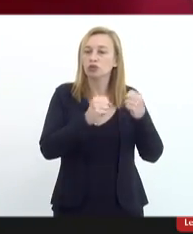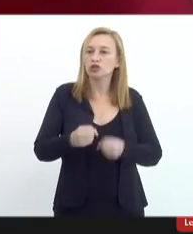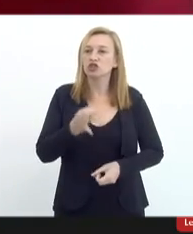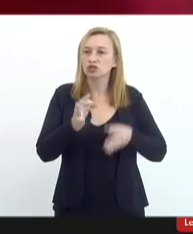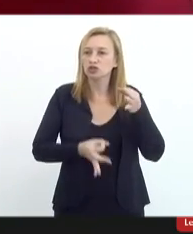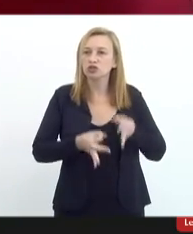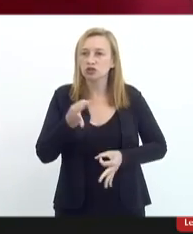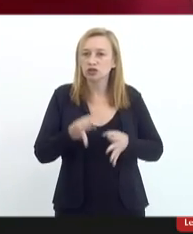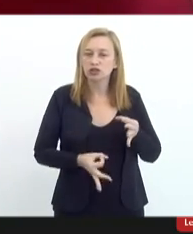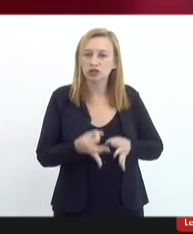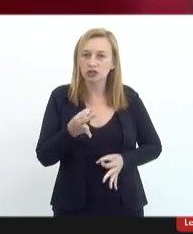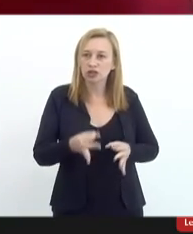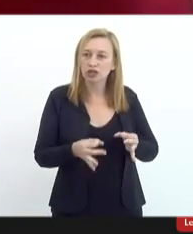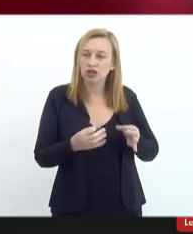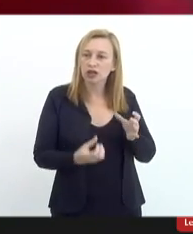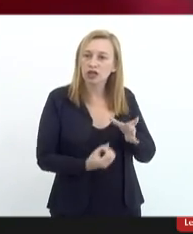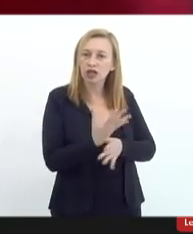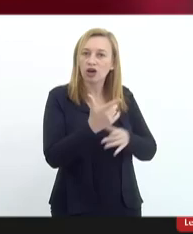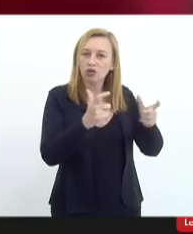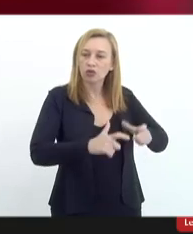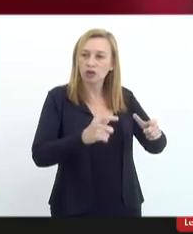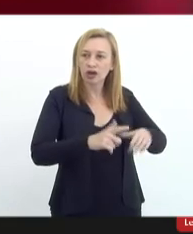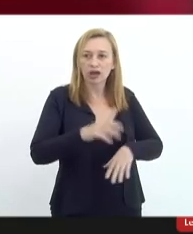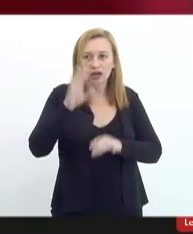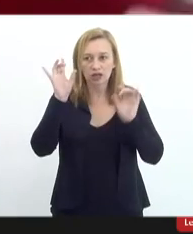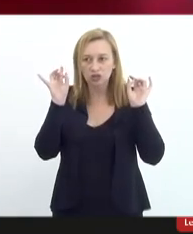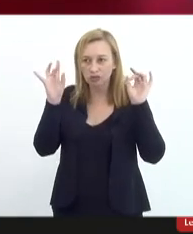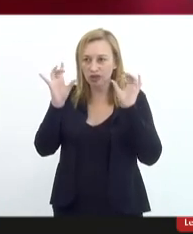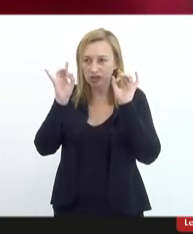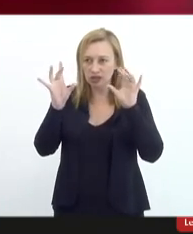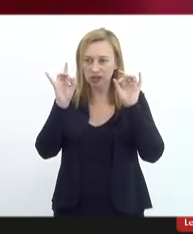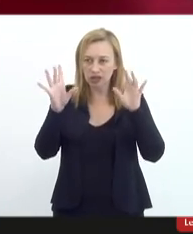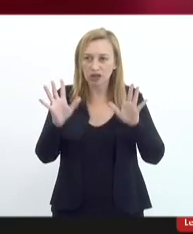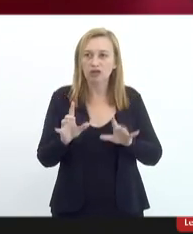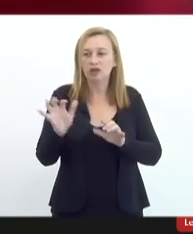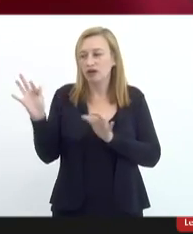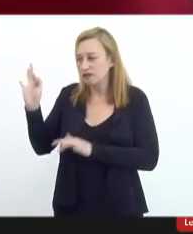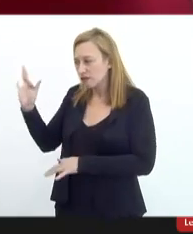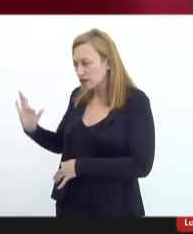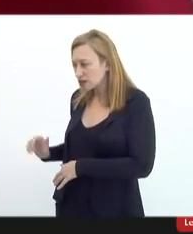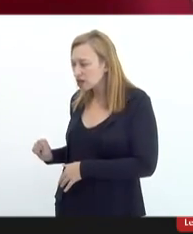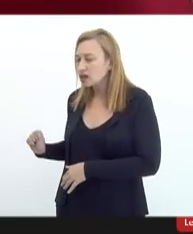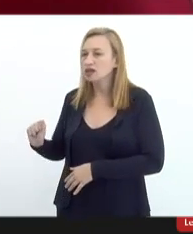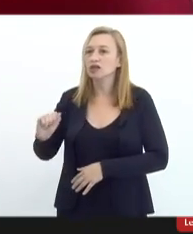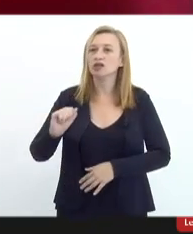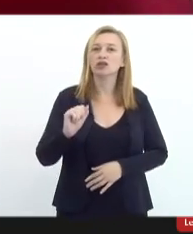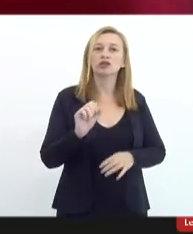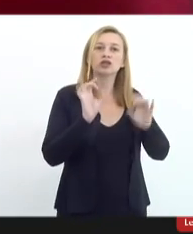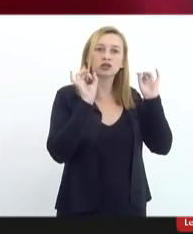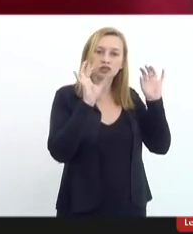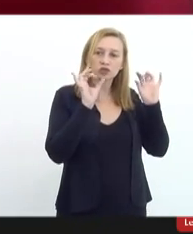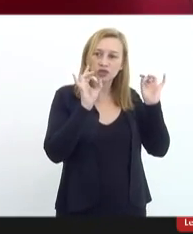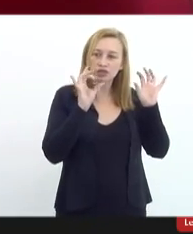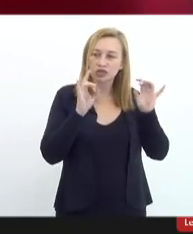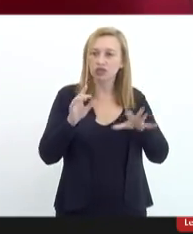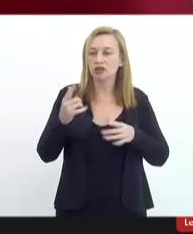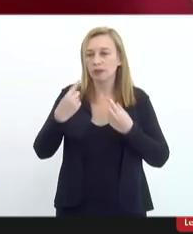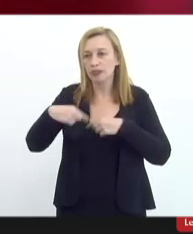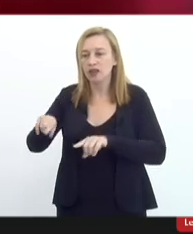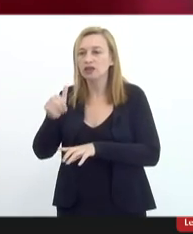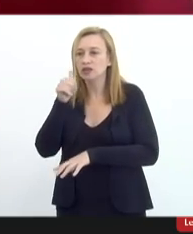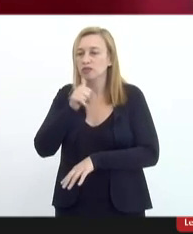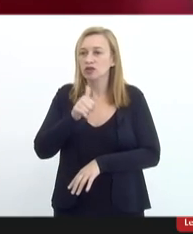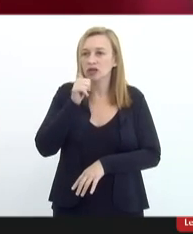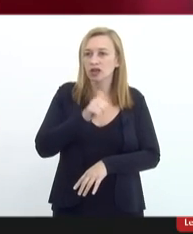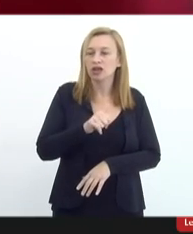vaga específica. A gente tem a vaga específica da fazenda, a vaga específica da violência contra a mulher,